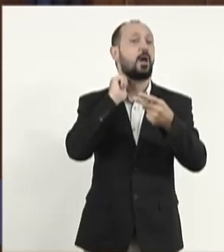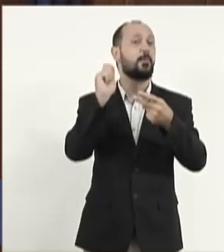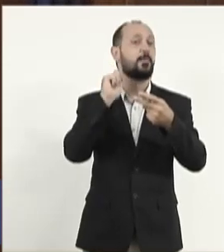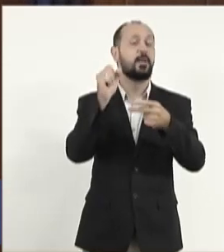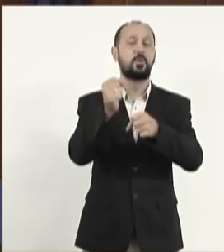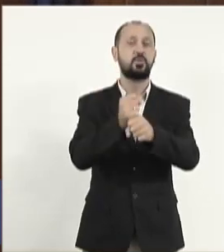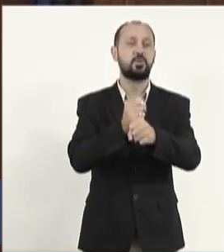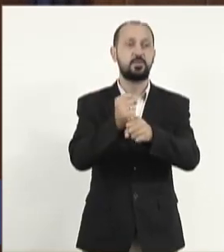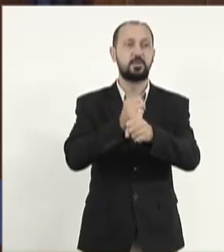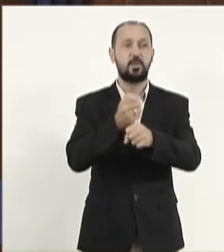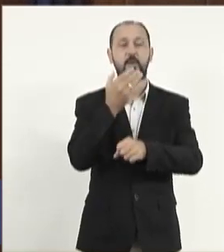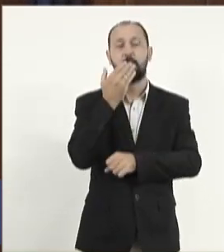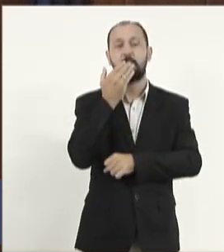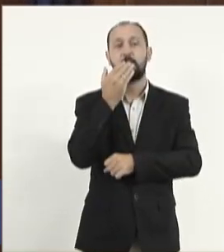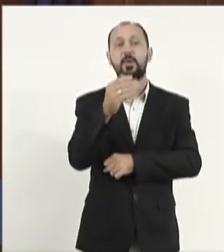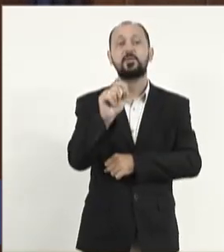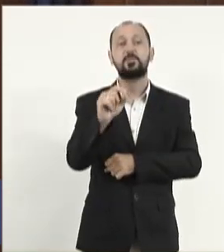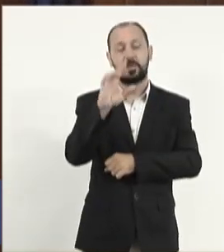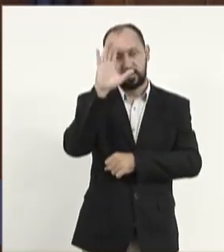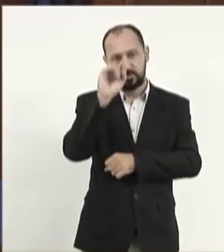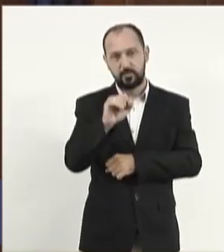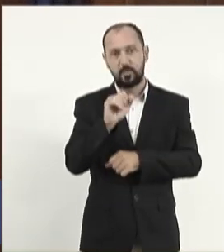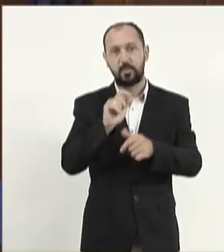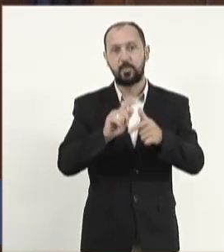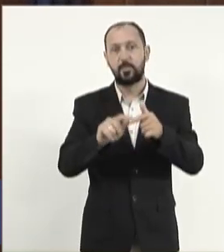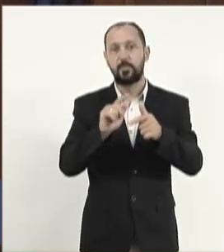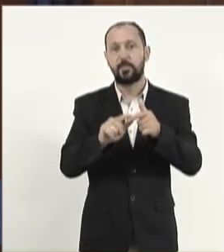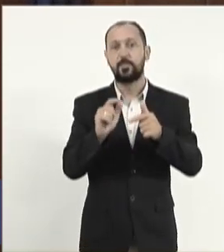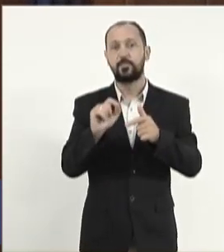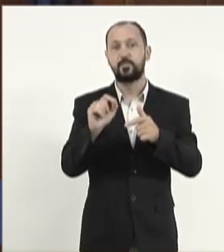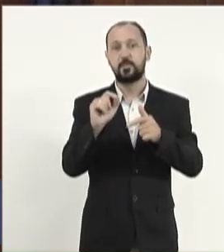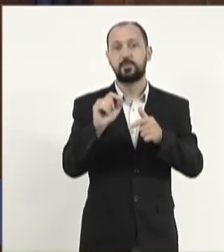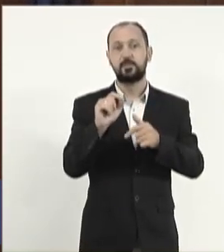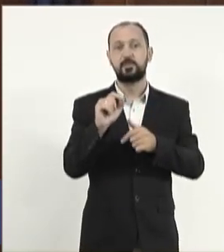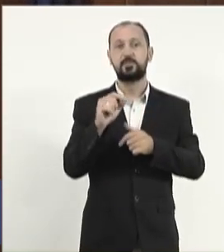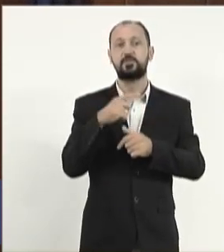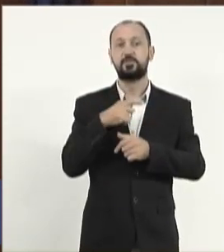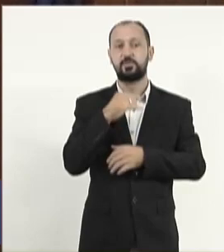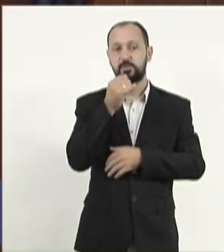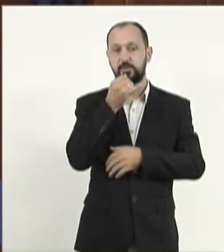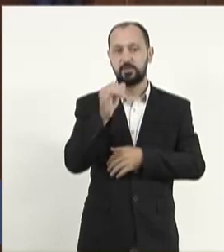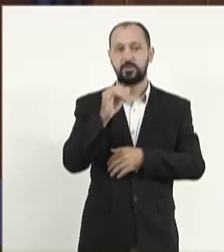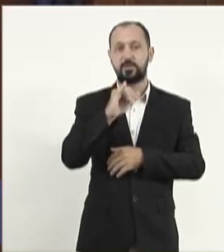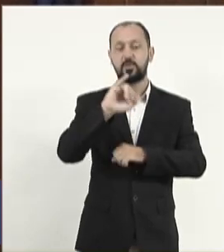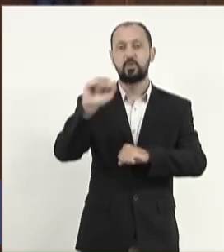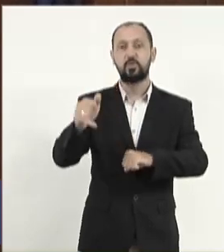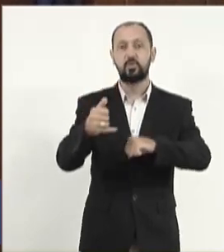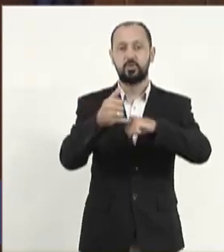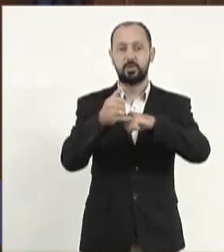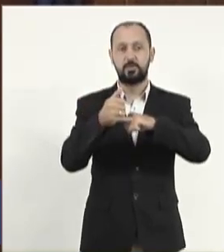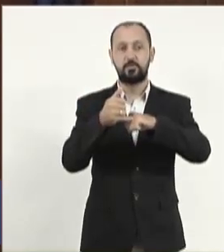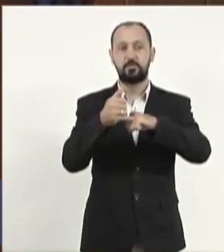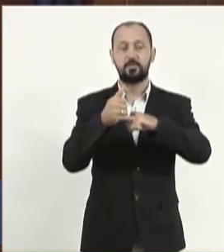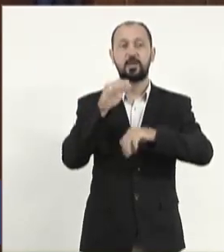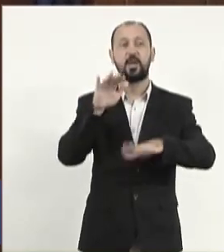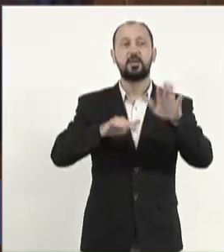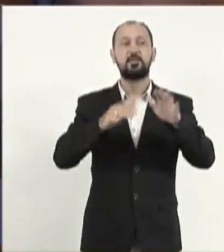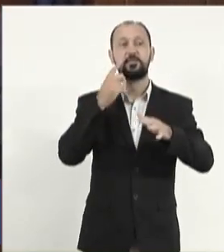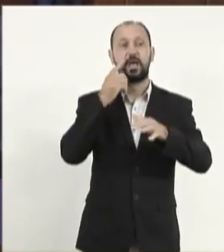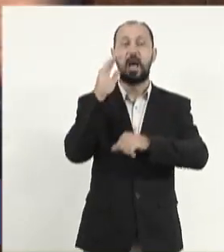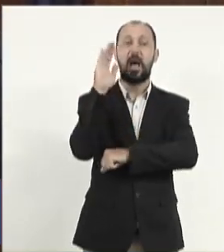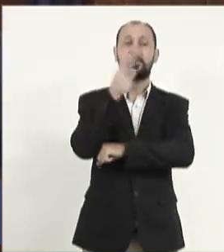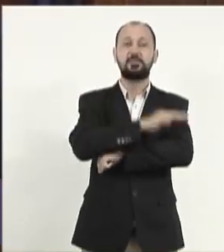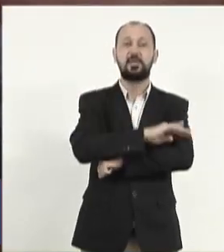desse ano, pedindo para resolver a situação lá do fornecimento de energia em Juti, que de vez em quando cai a energia no final